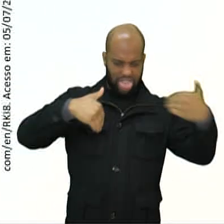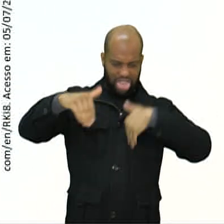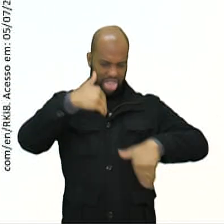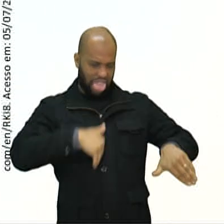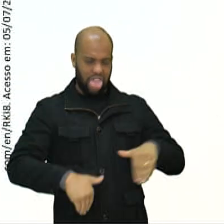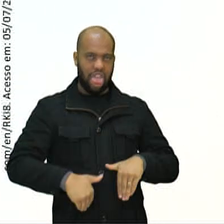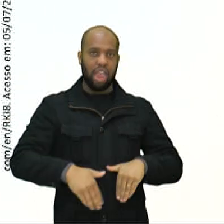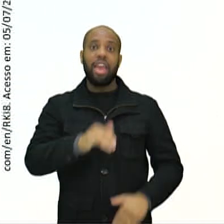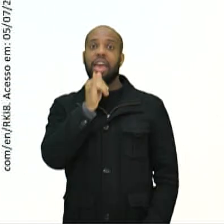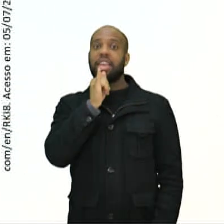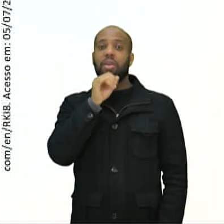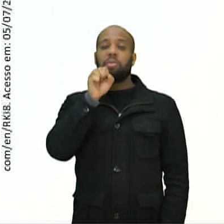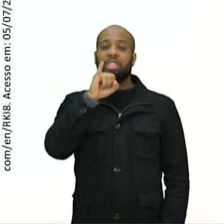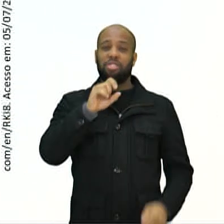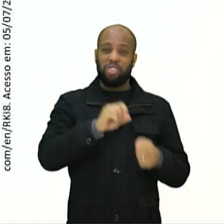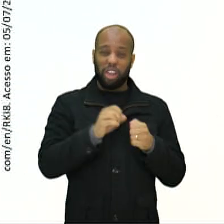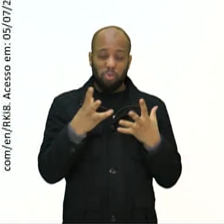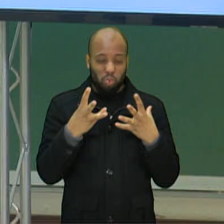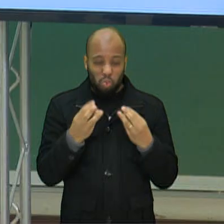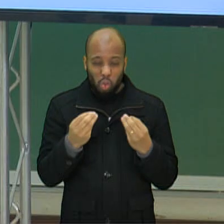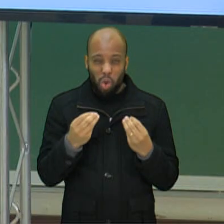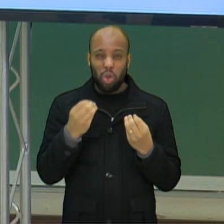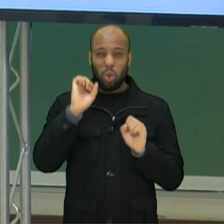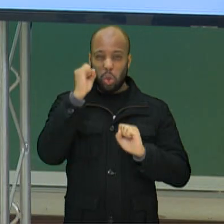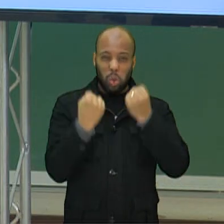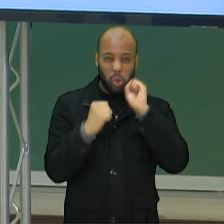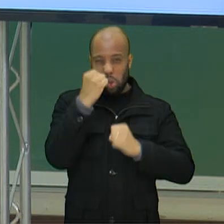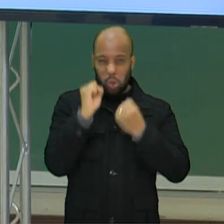faz um exercício físico em excesso.